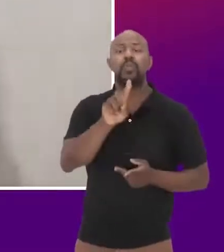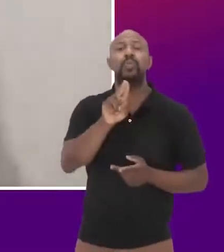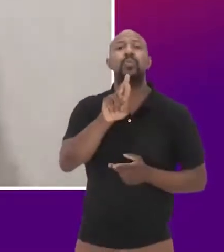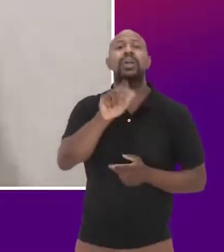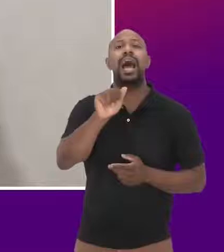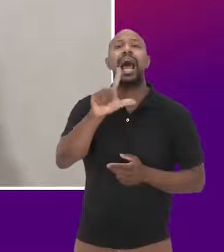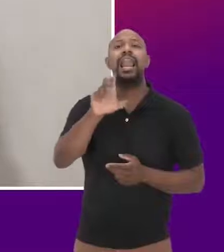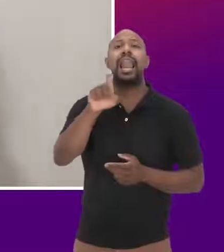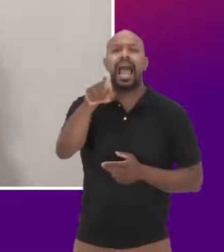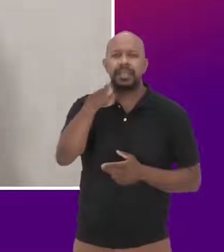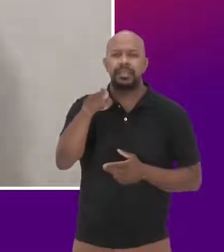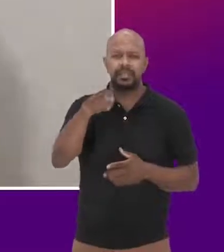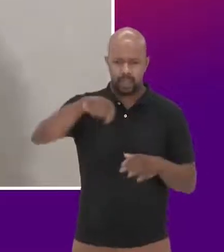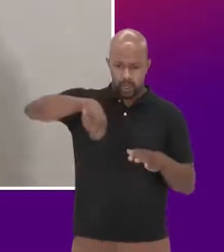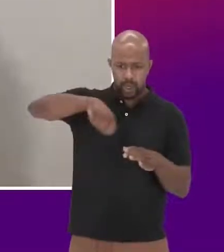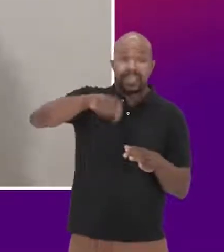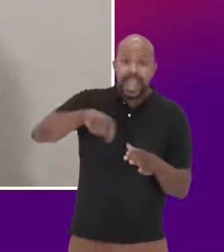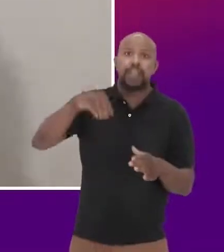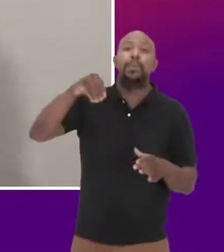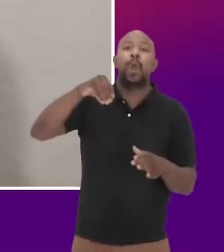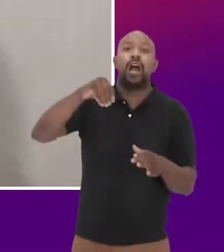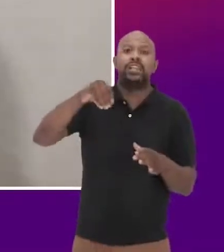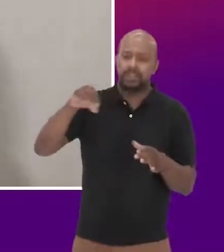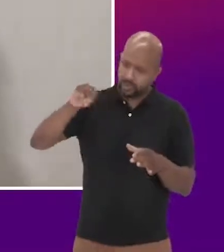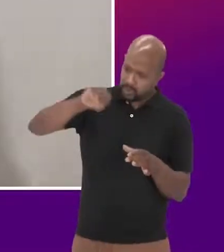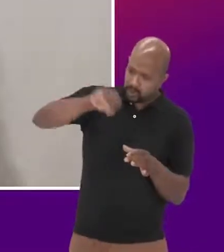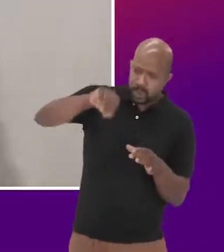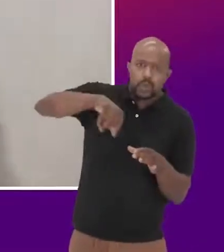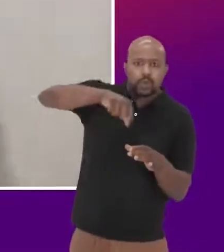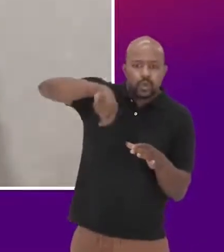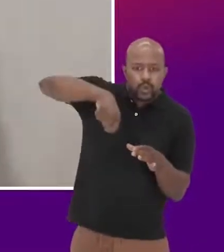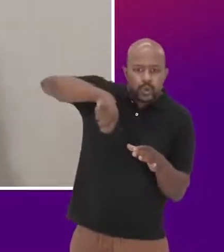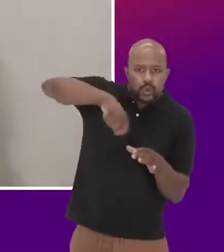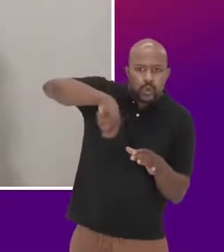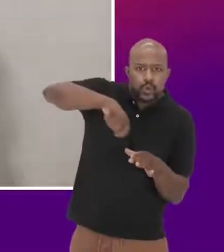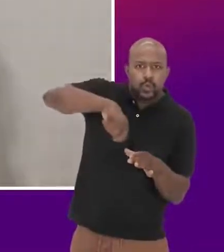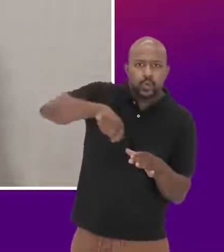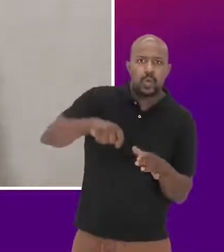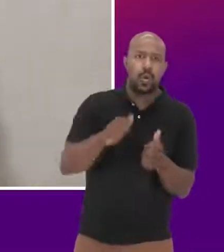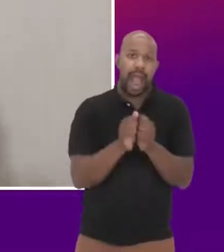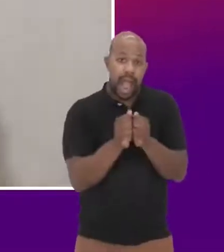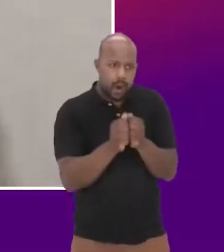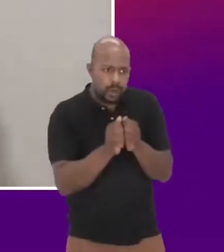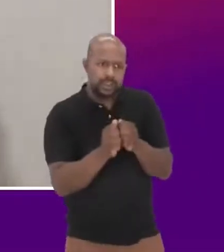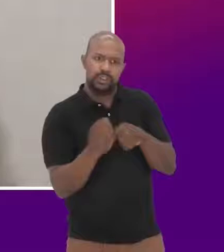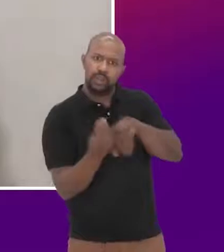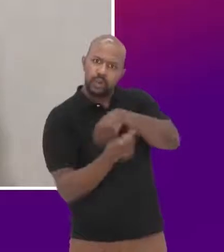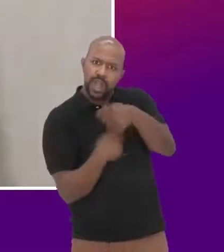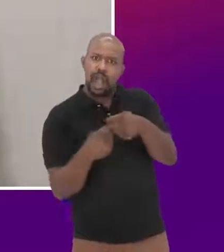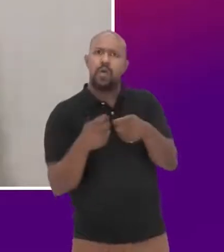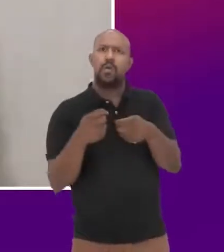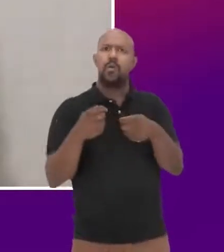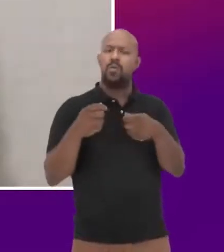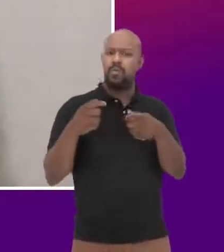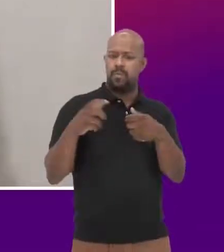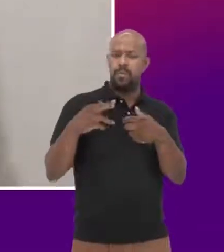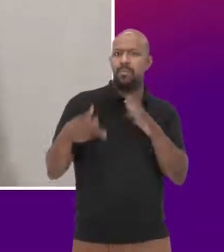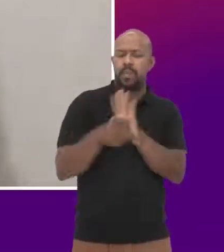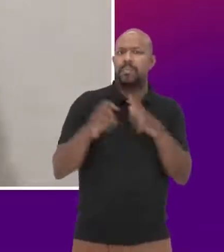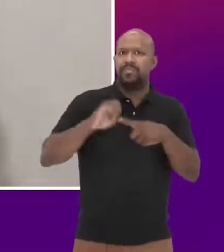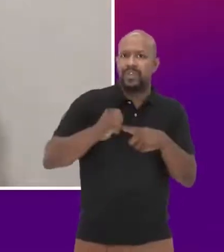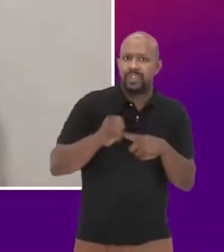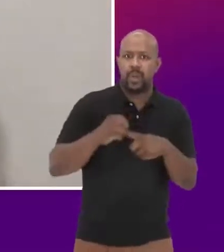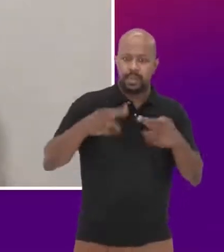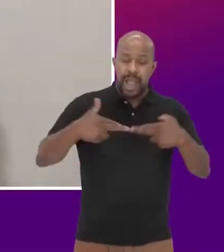Duralex, o refresco que é de pozinho, o juntar o arroz com feijão e o macarrão.